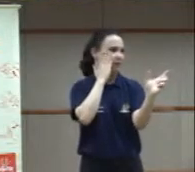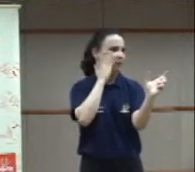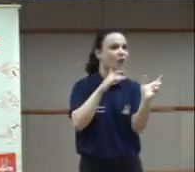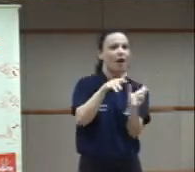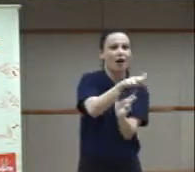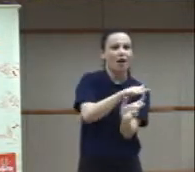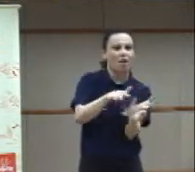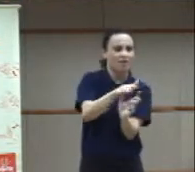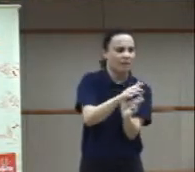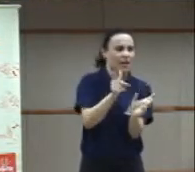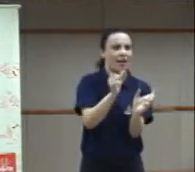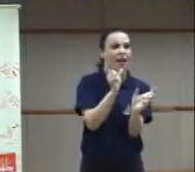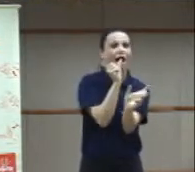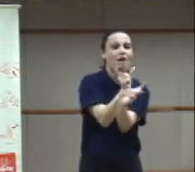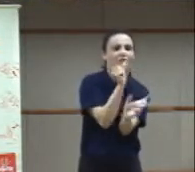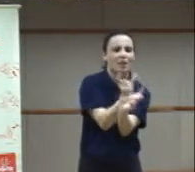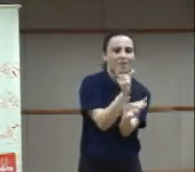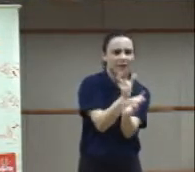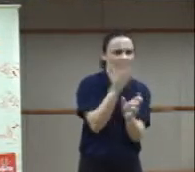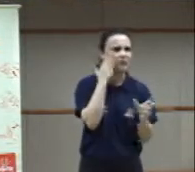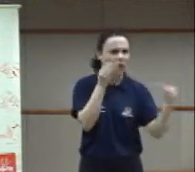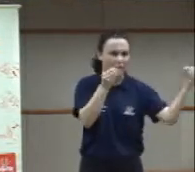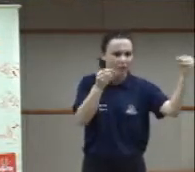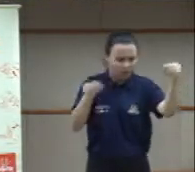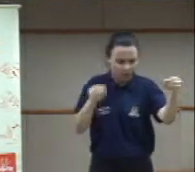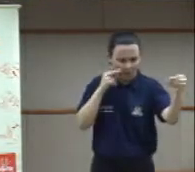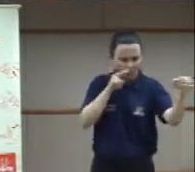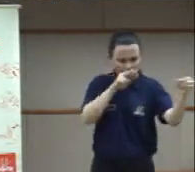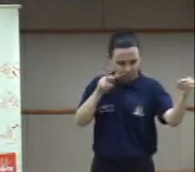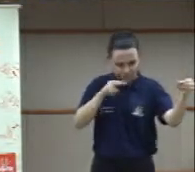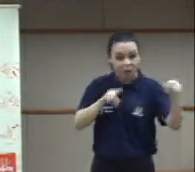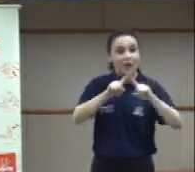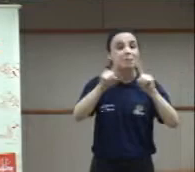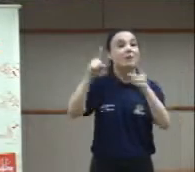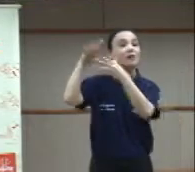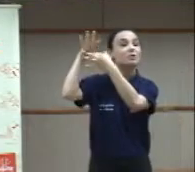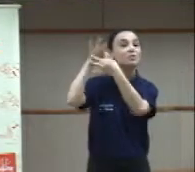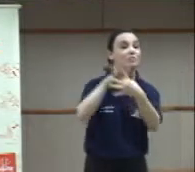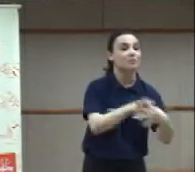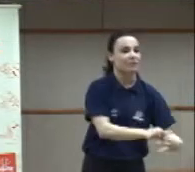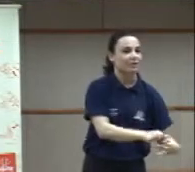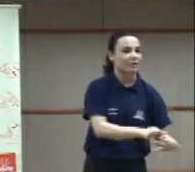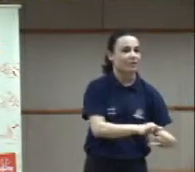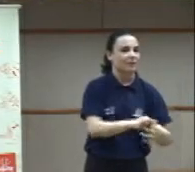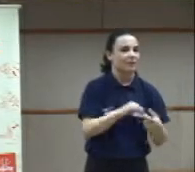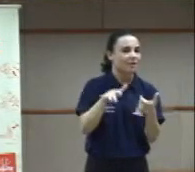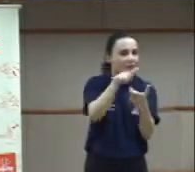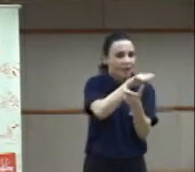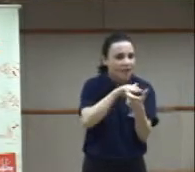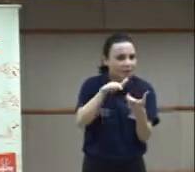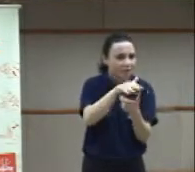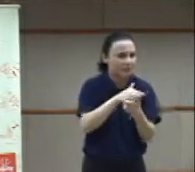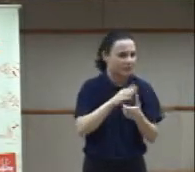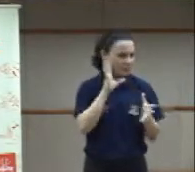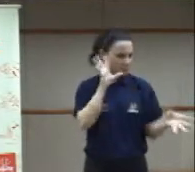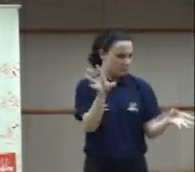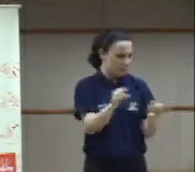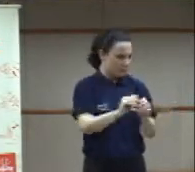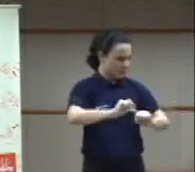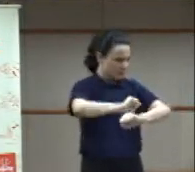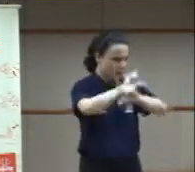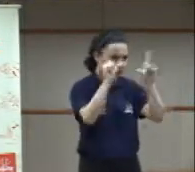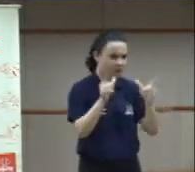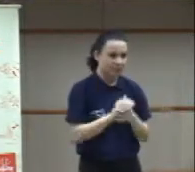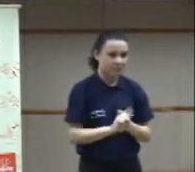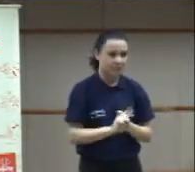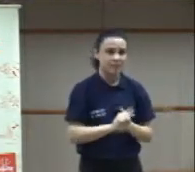incentivado. Porque, claro, todos nós nos acomodamos se a situação deixa a gente se acomodar. Então, se ninguém te